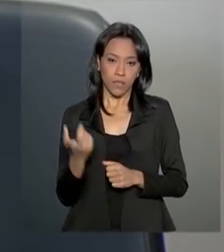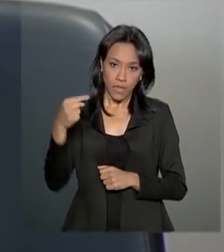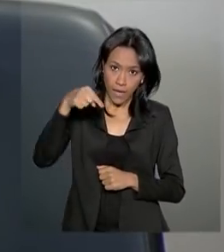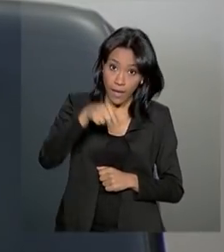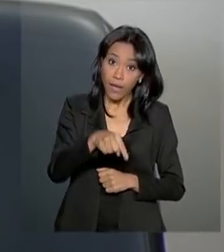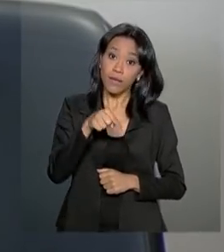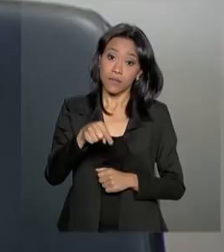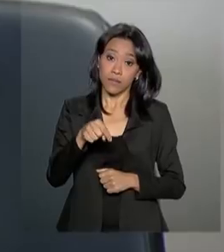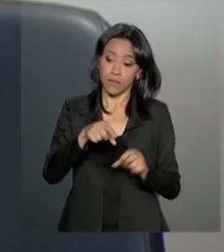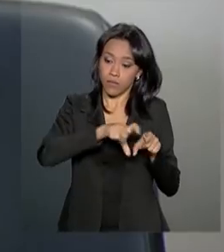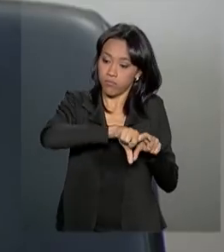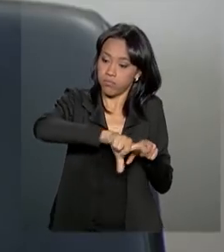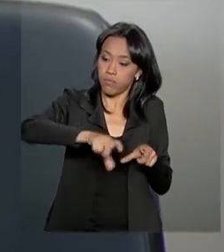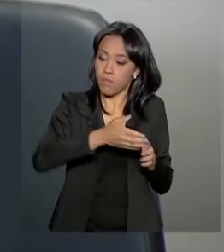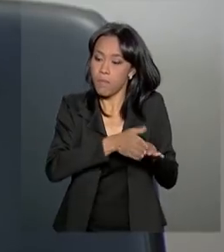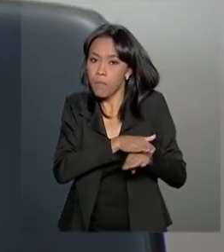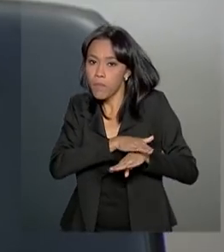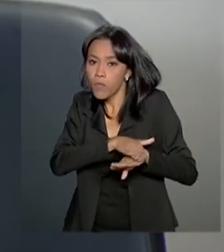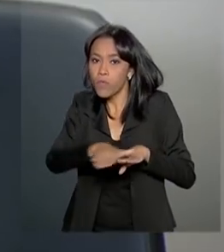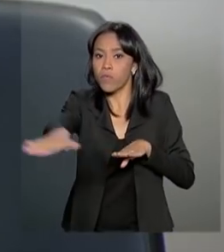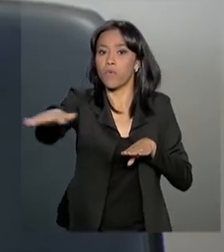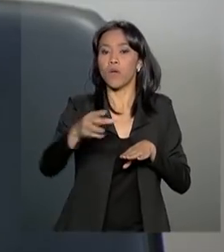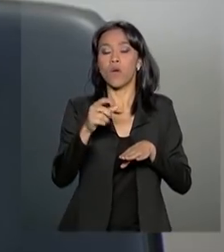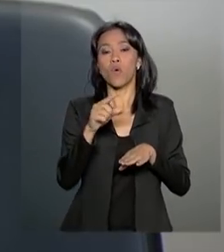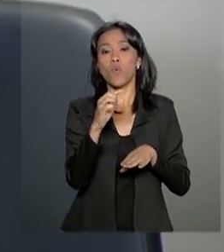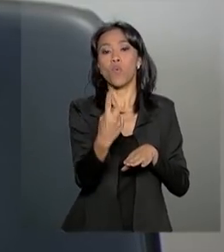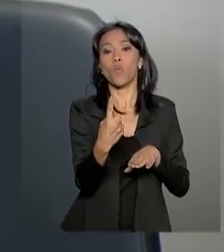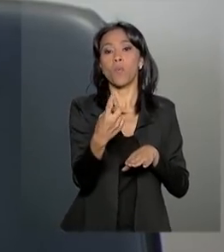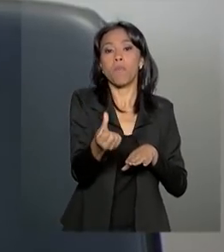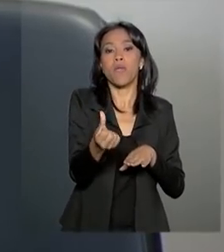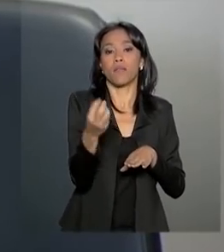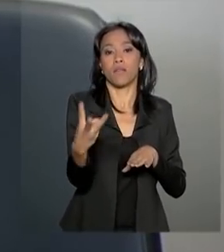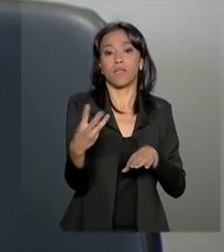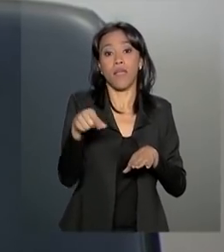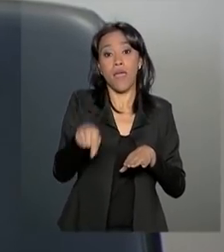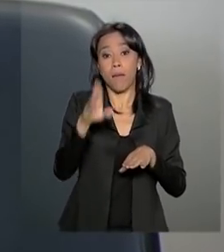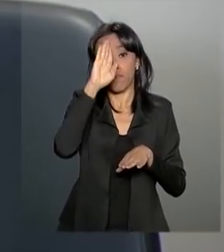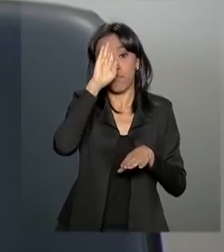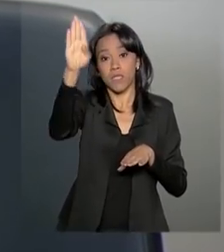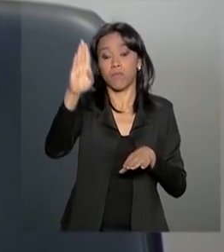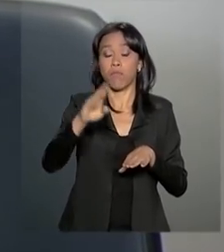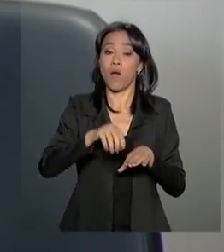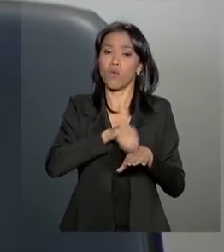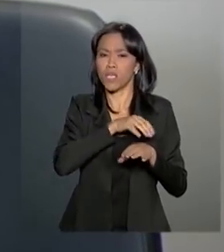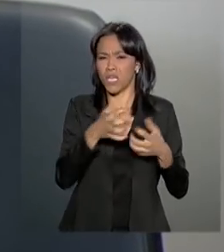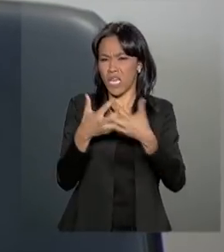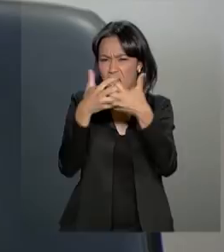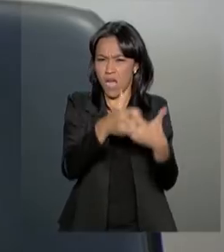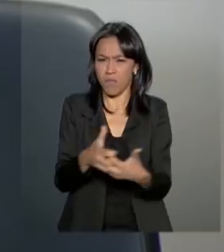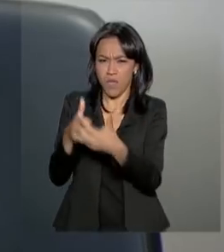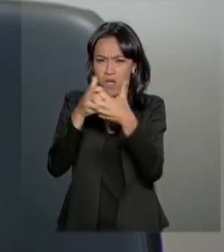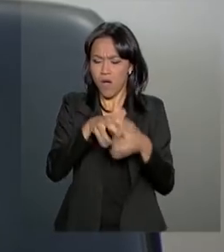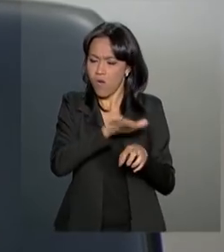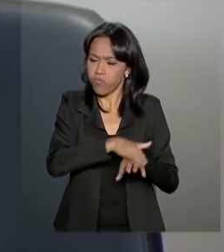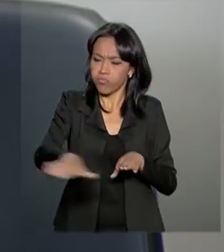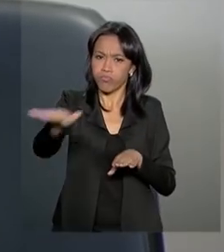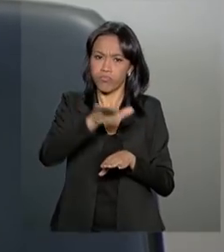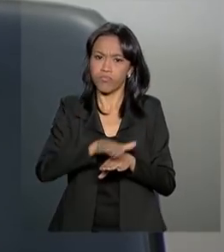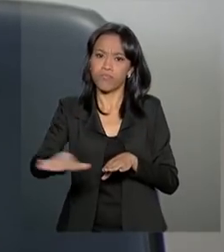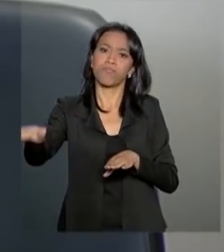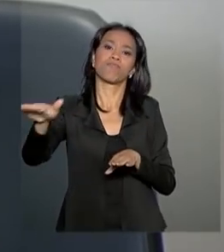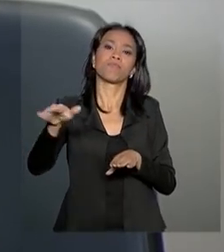rodovia, a 163, ela é o eixo hoje principal para o escoamento de grande parte dessa produção,